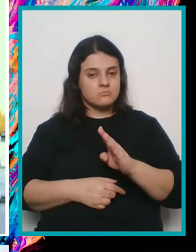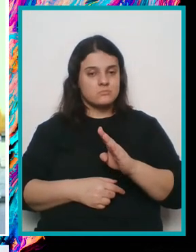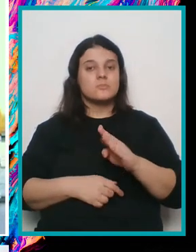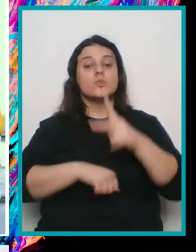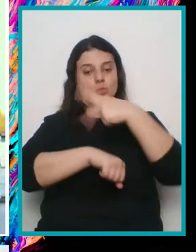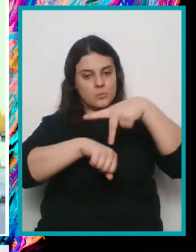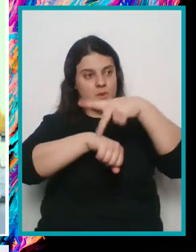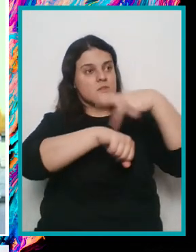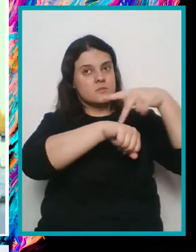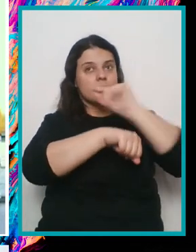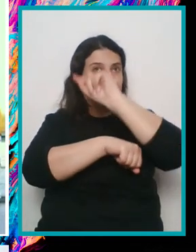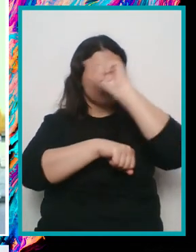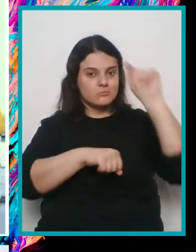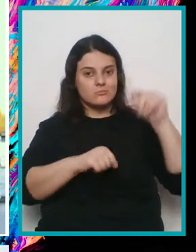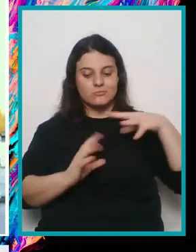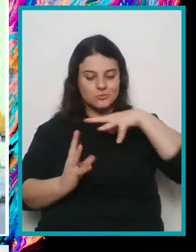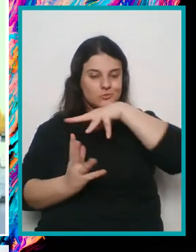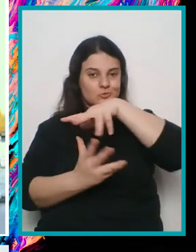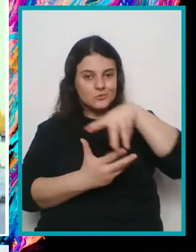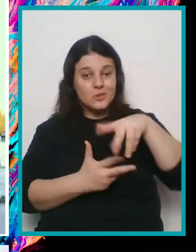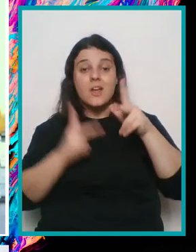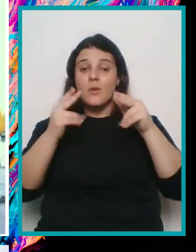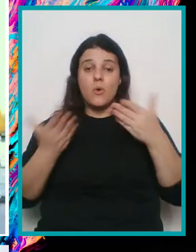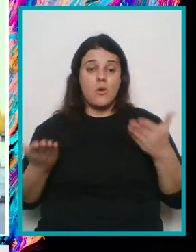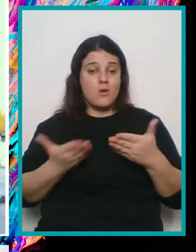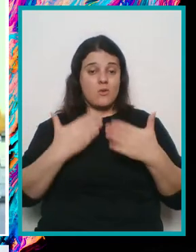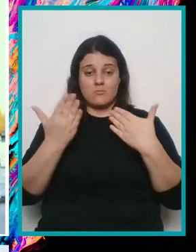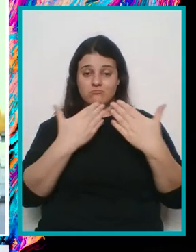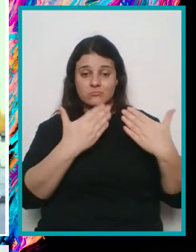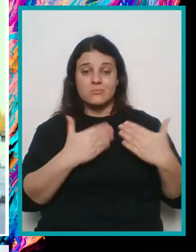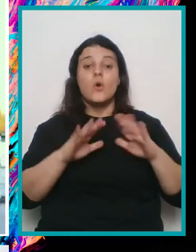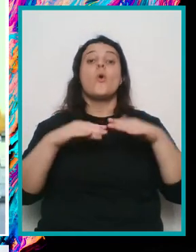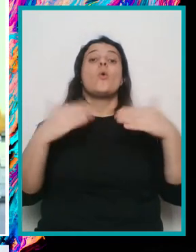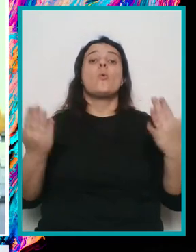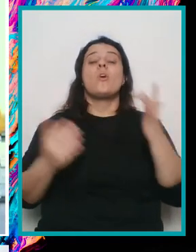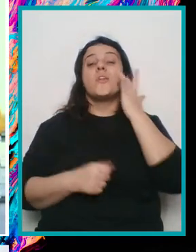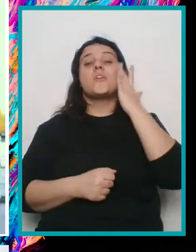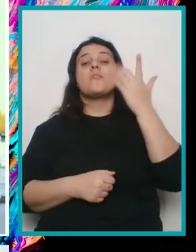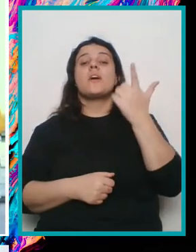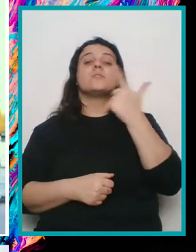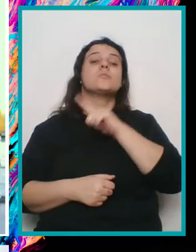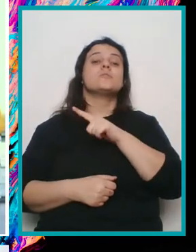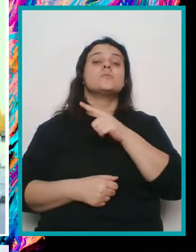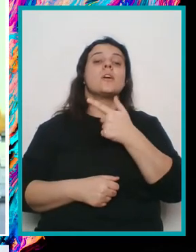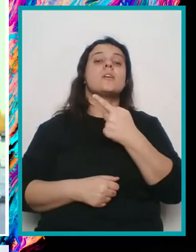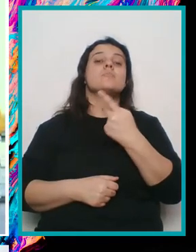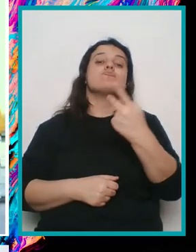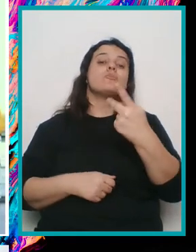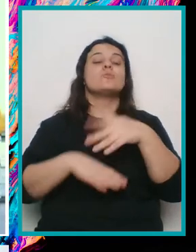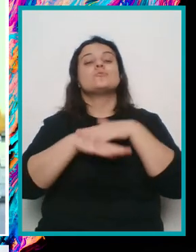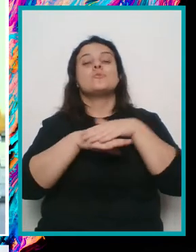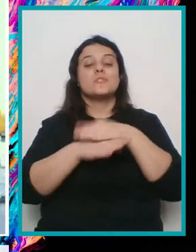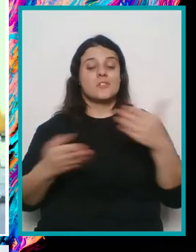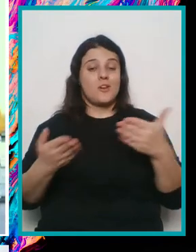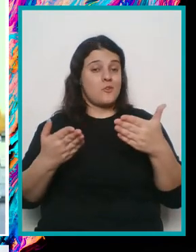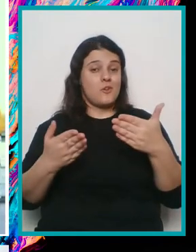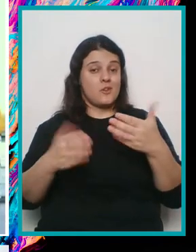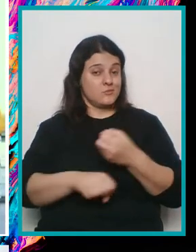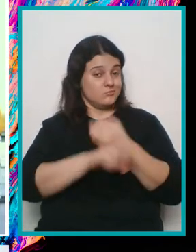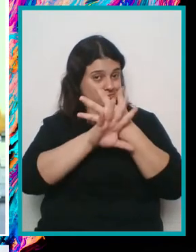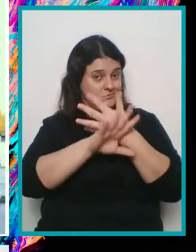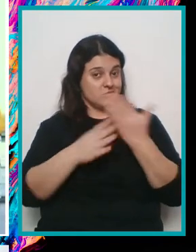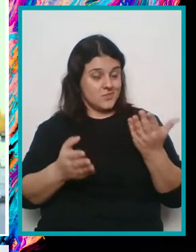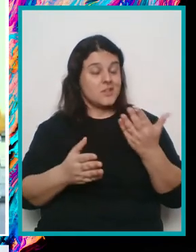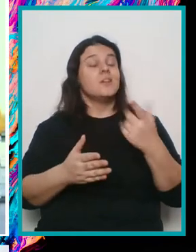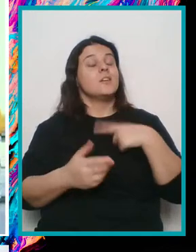que esse online também nos possibilitou caminhos e espaços. E como diz